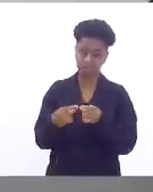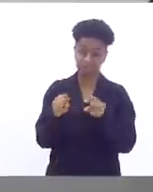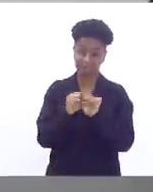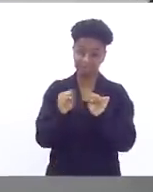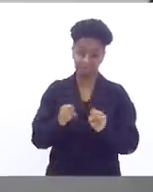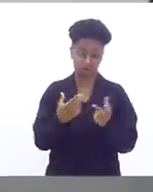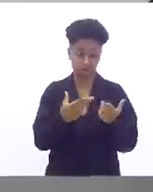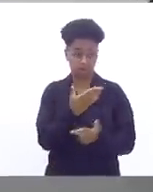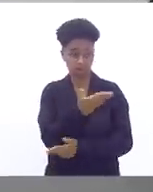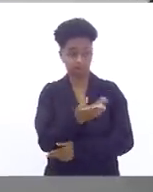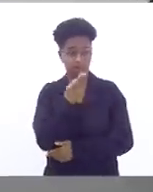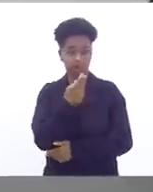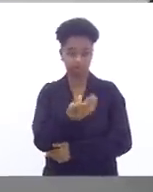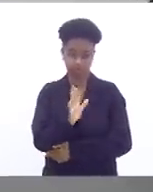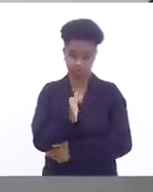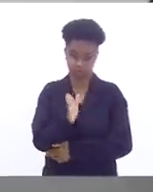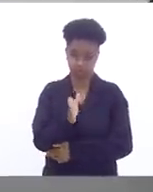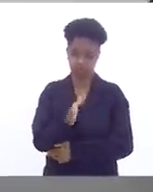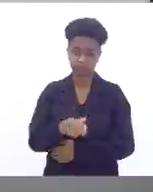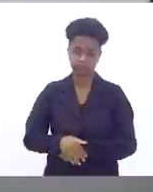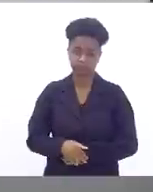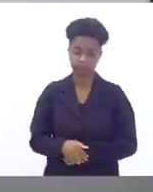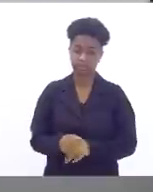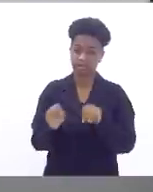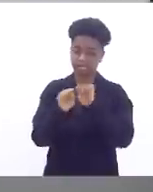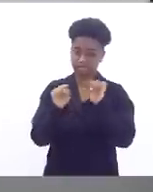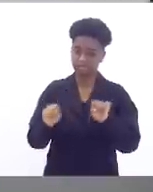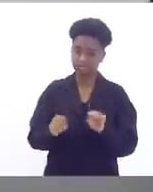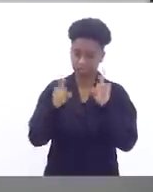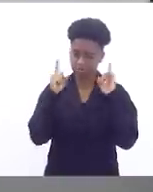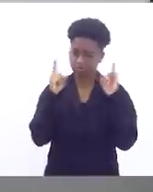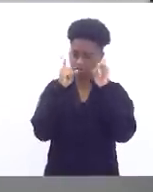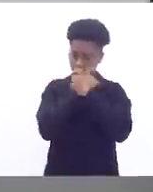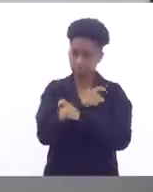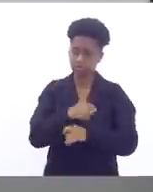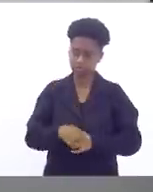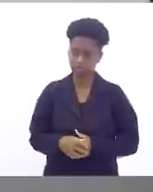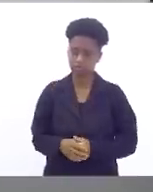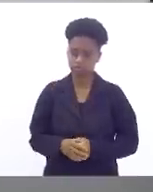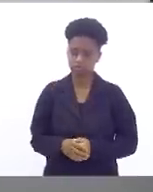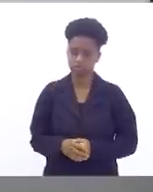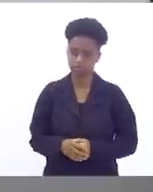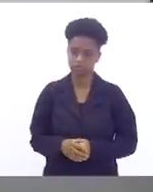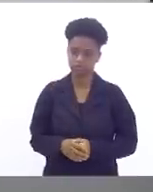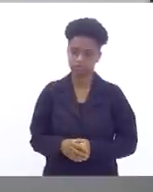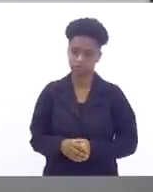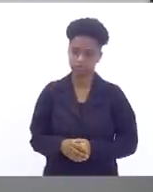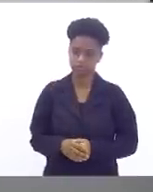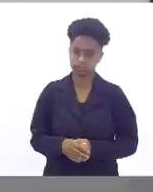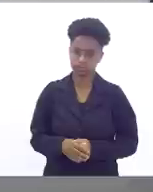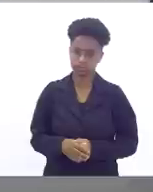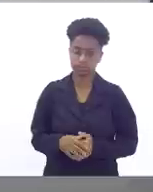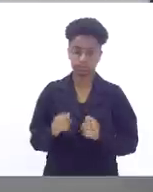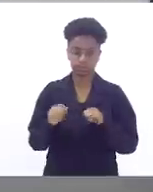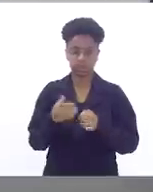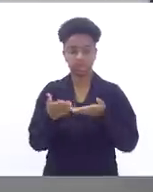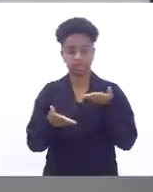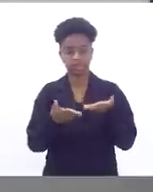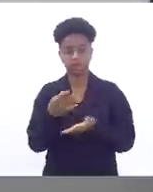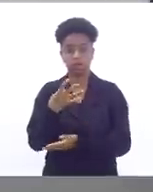Guilherme já citou aqui é o sistema bastante complexo para atender